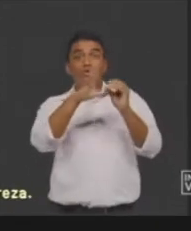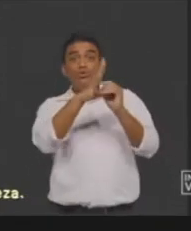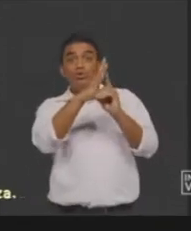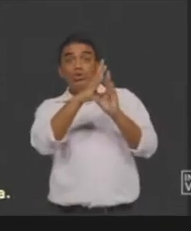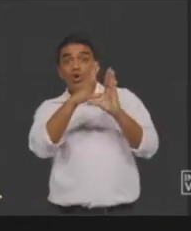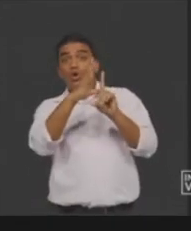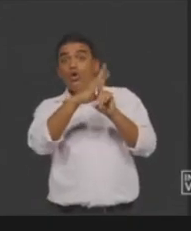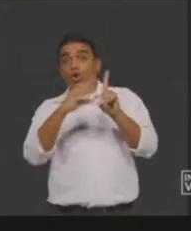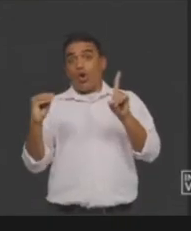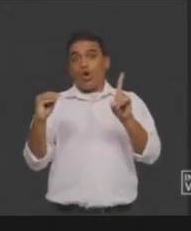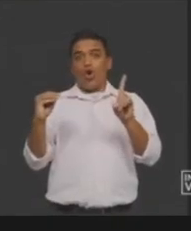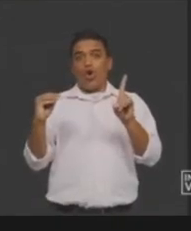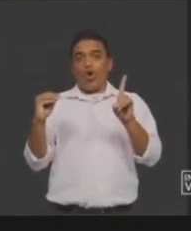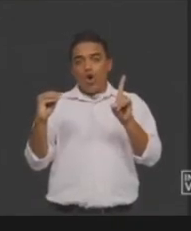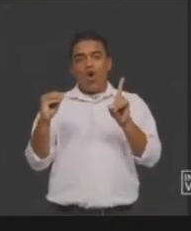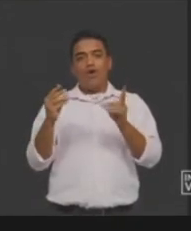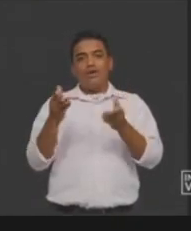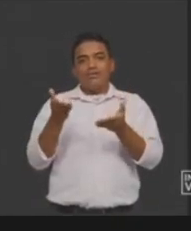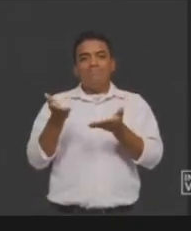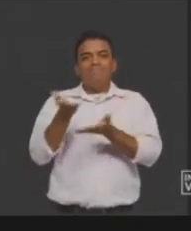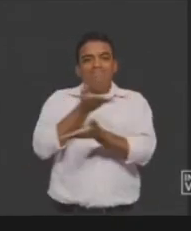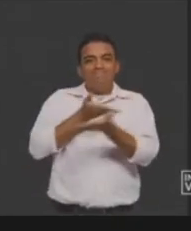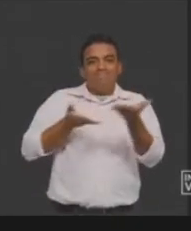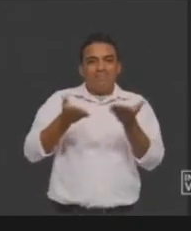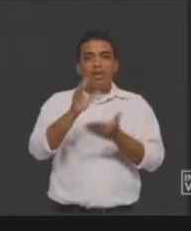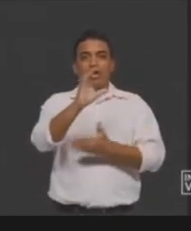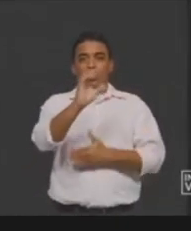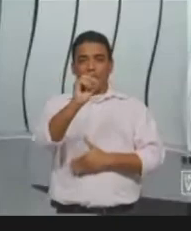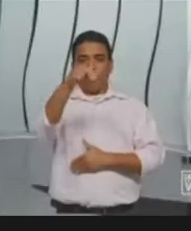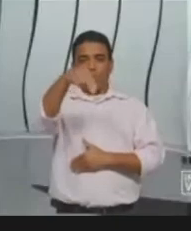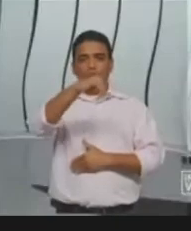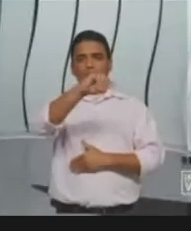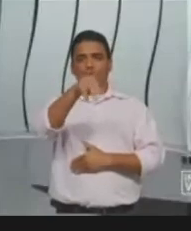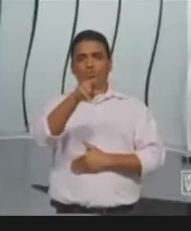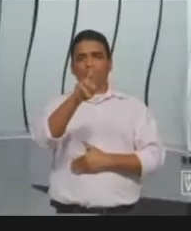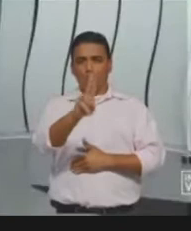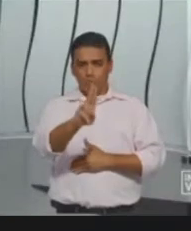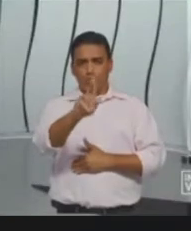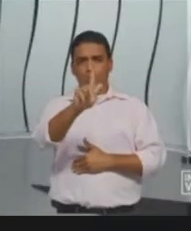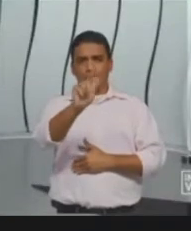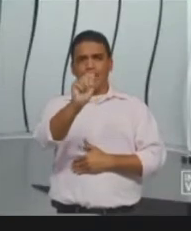é o que nós chamamos de conjugação bacteriana, ok?